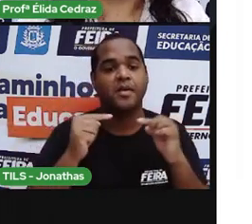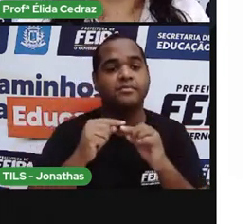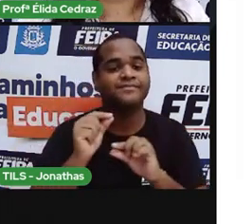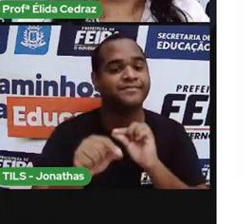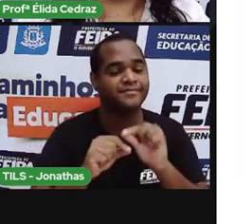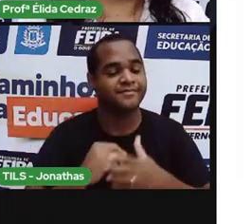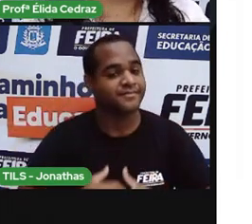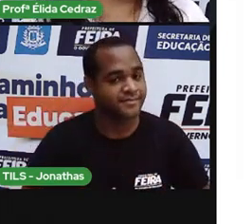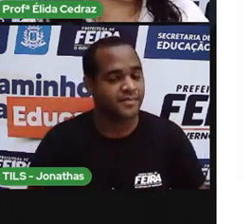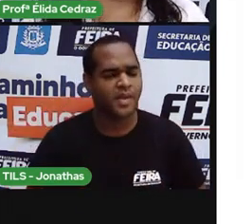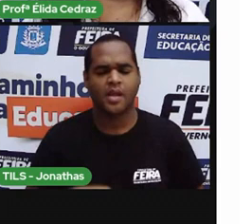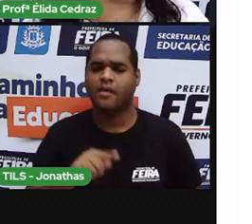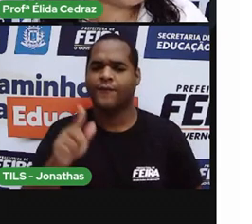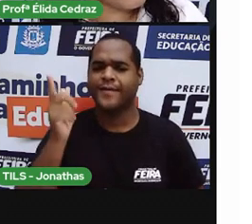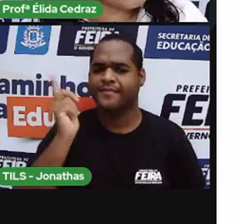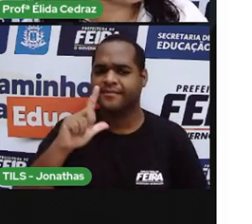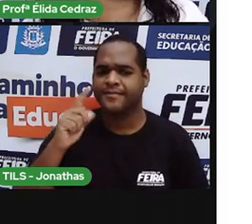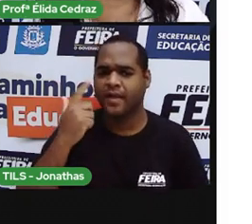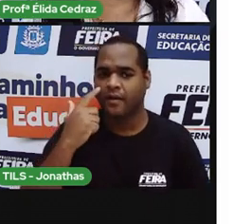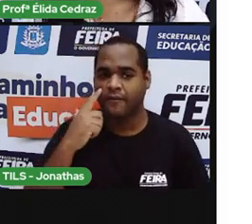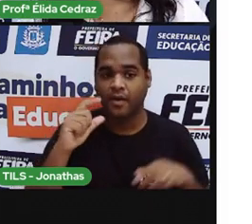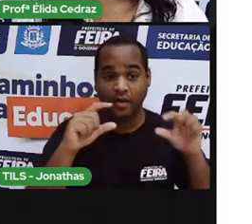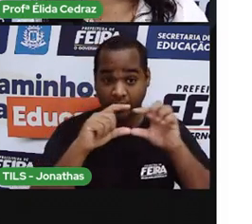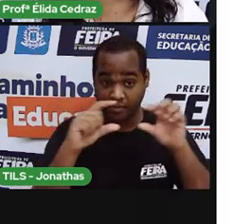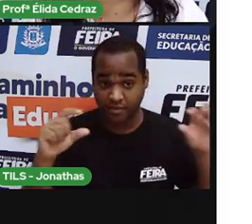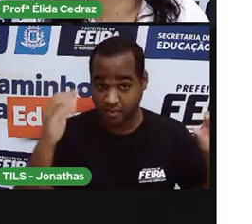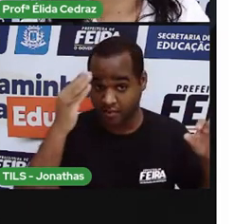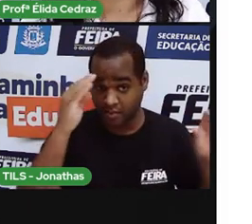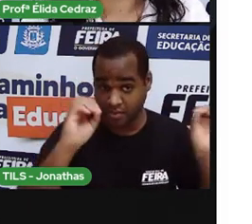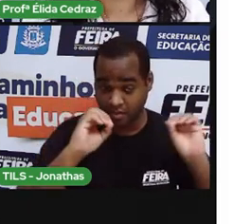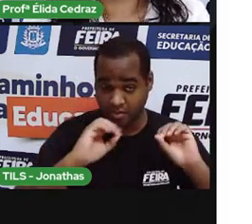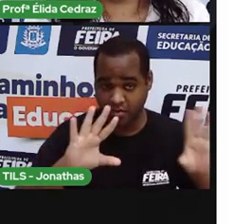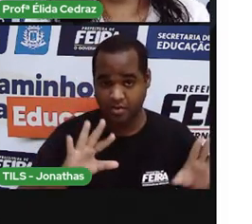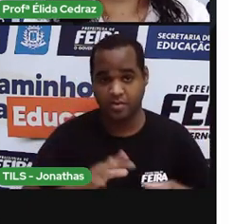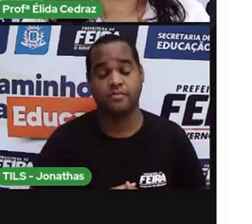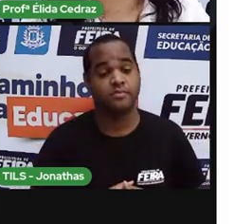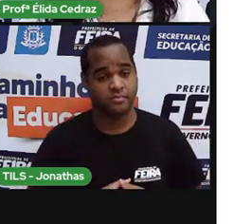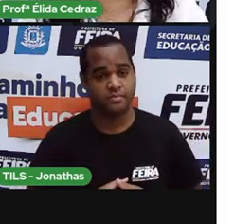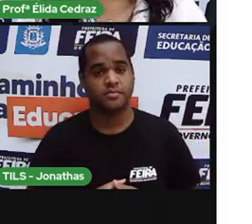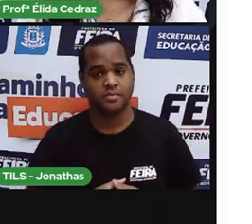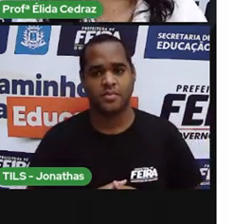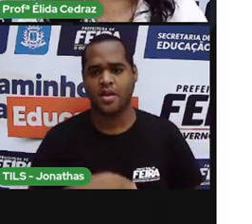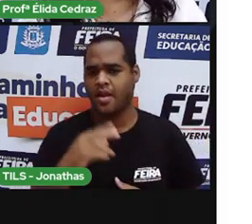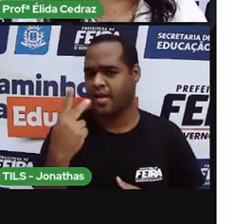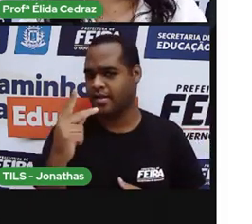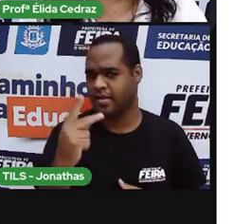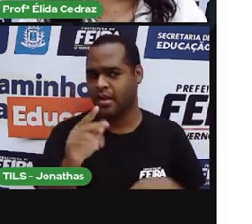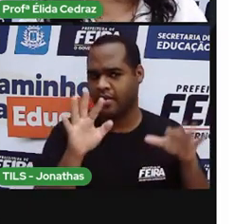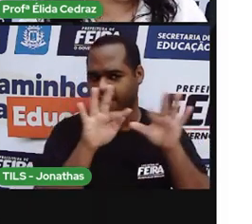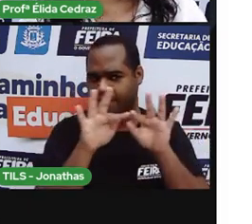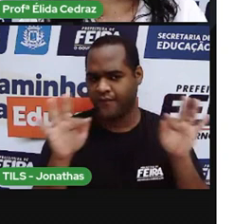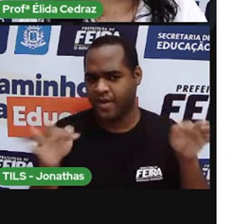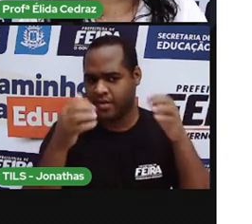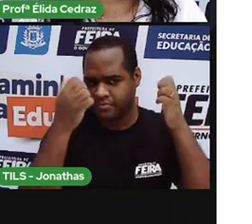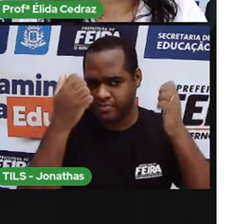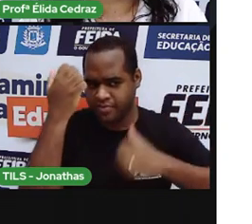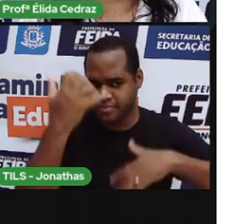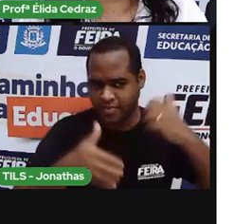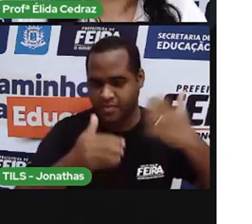Mas você consegue ler e entender do jeito que a frase está escrita aí no